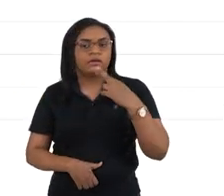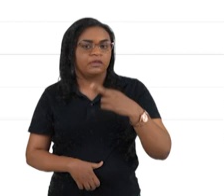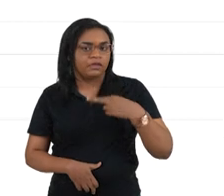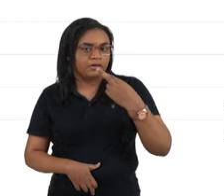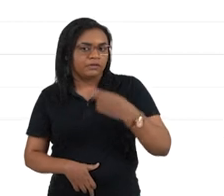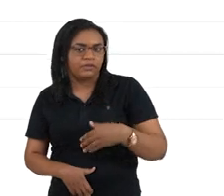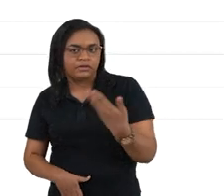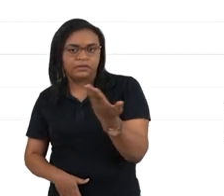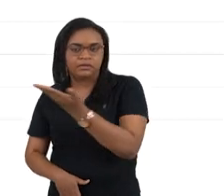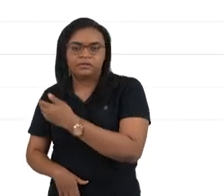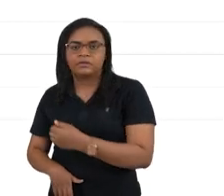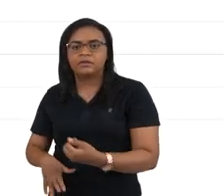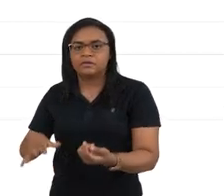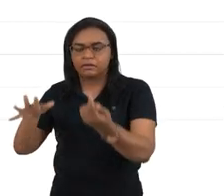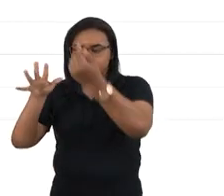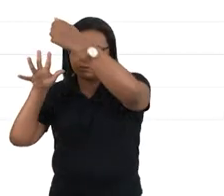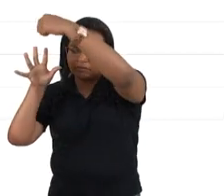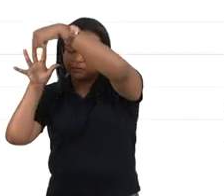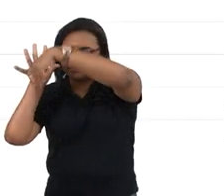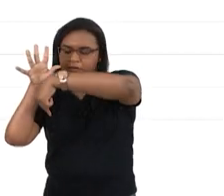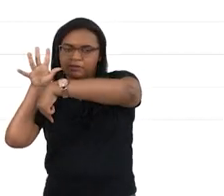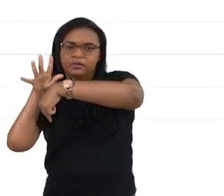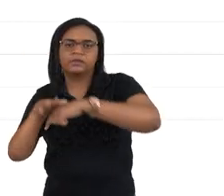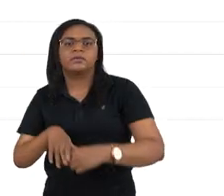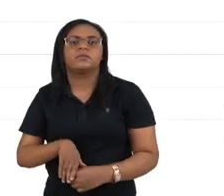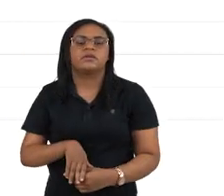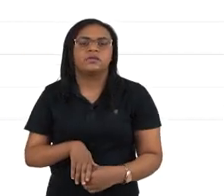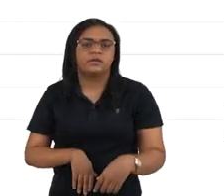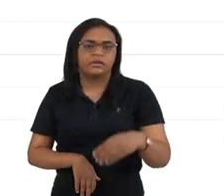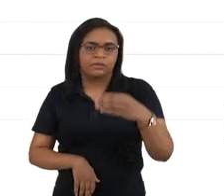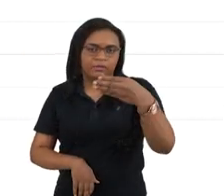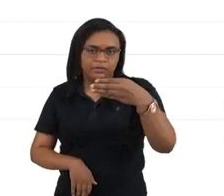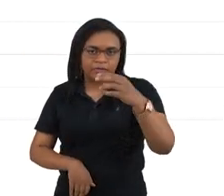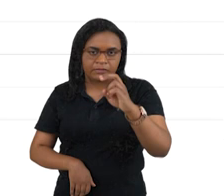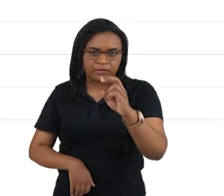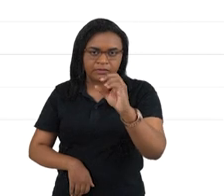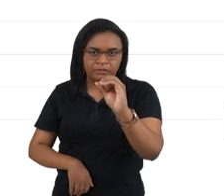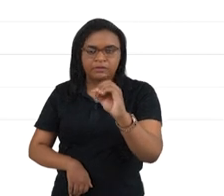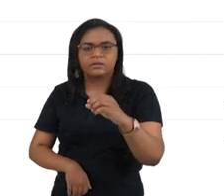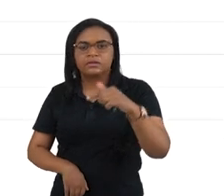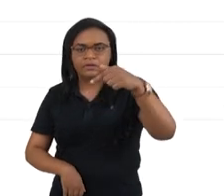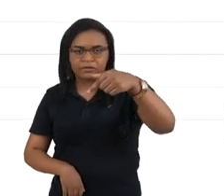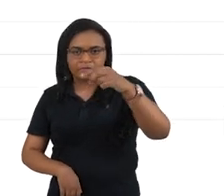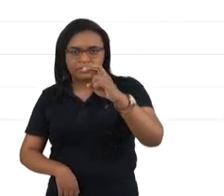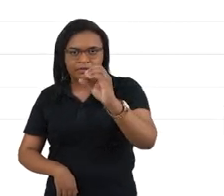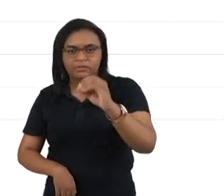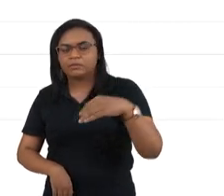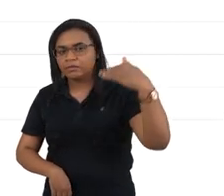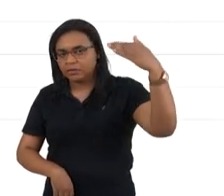aumentando em que sentido? De cima para baixo, porque era 450, aumentou para 750. Porém, ó, eu demoro 4 horas